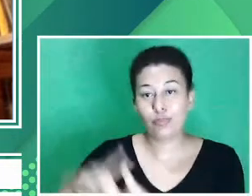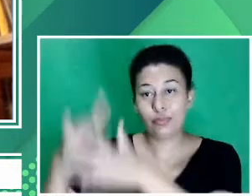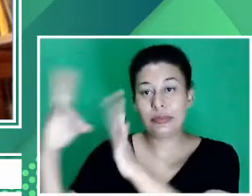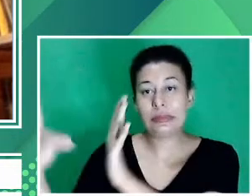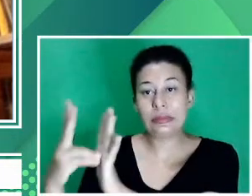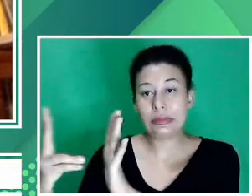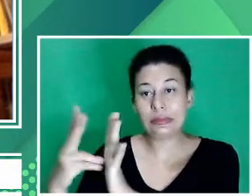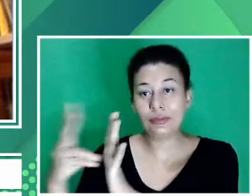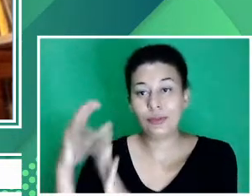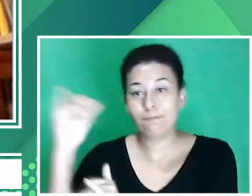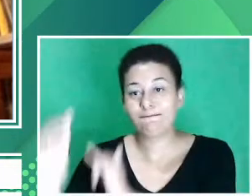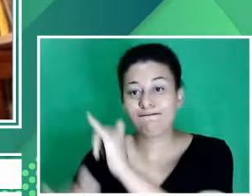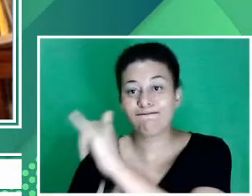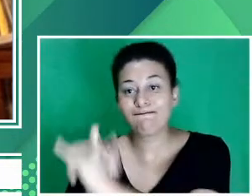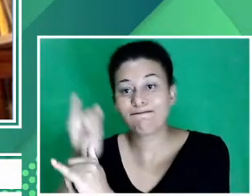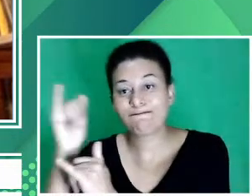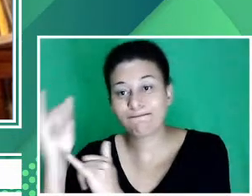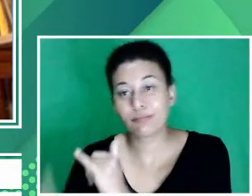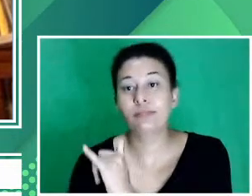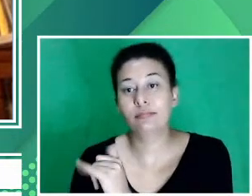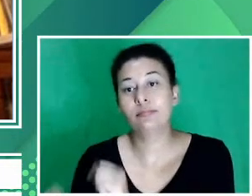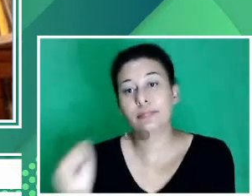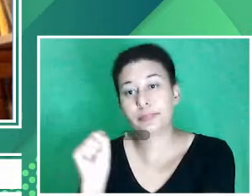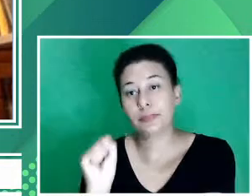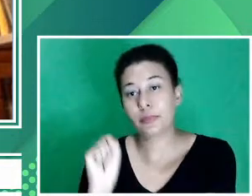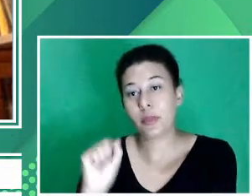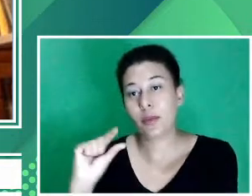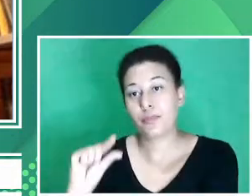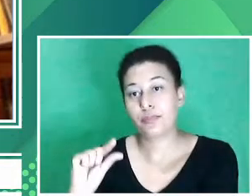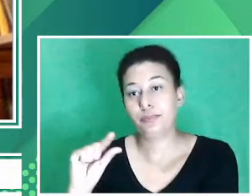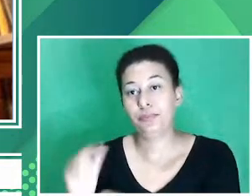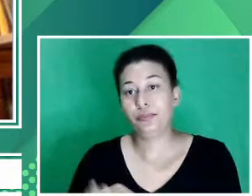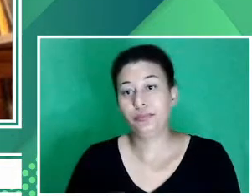Vamos aguardar um pouco.